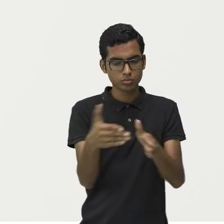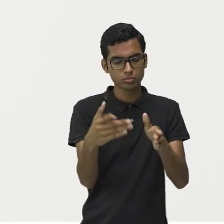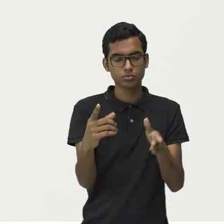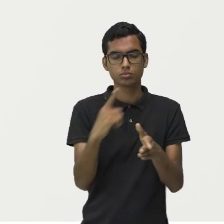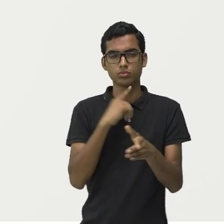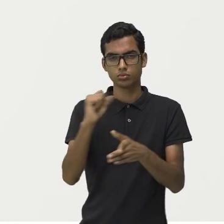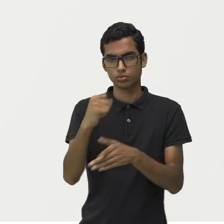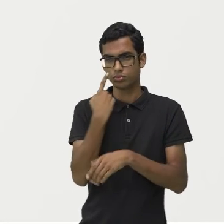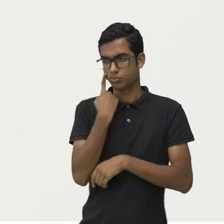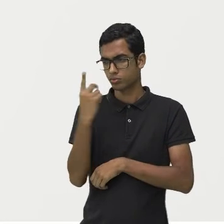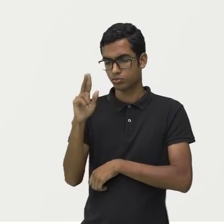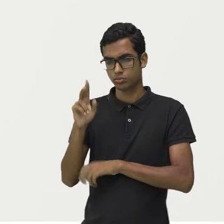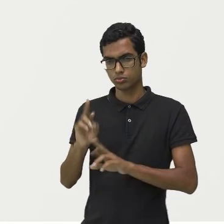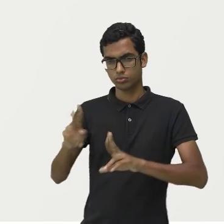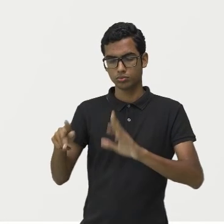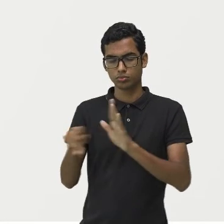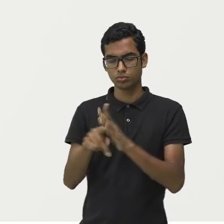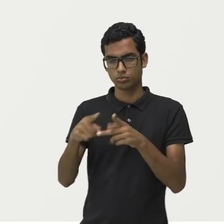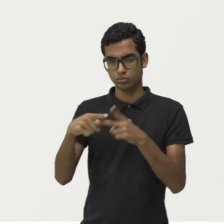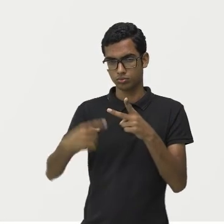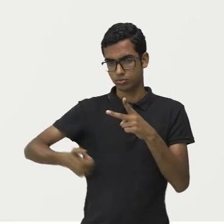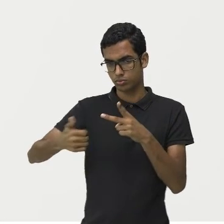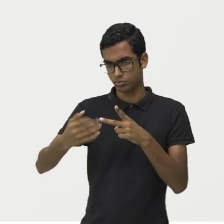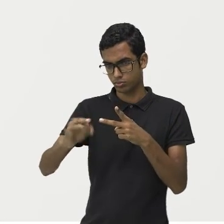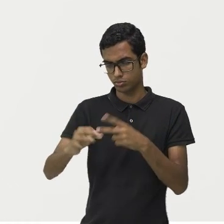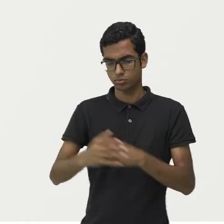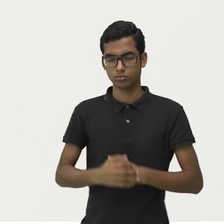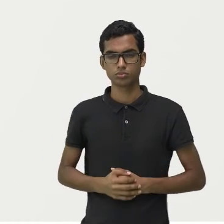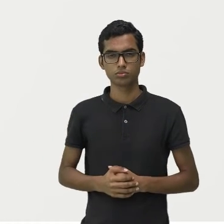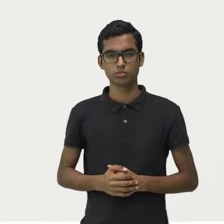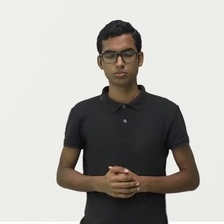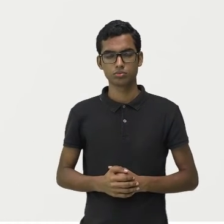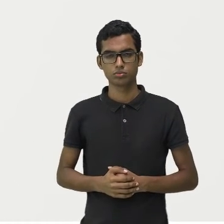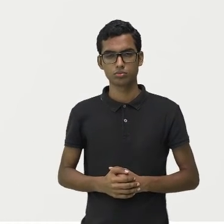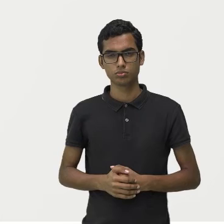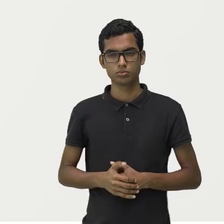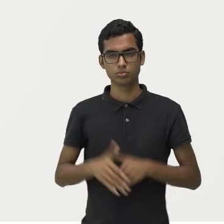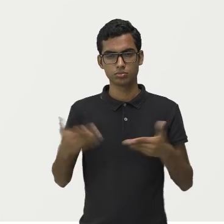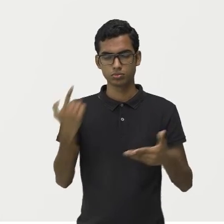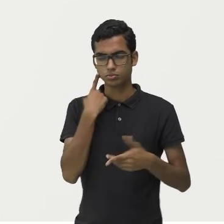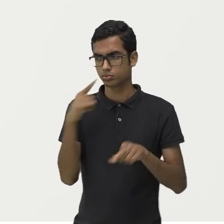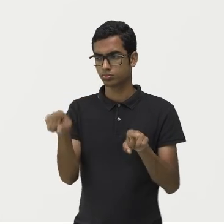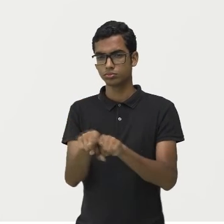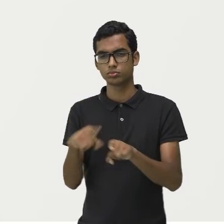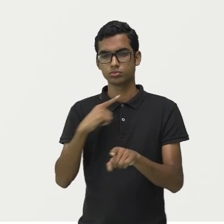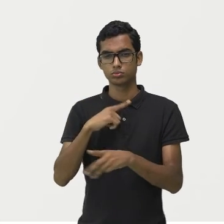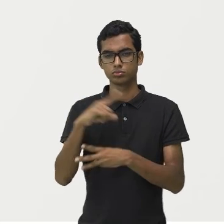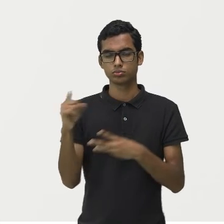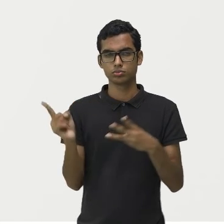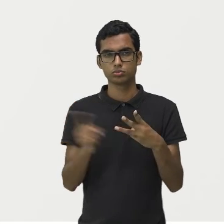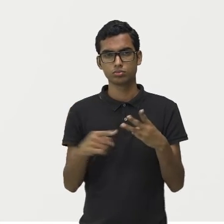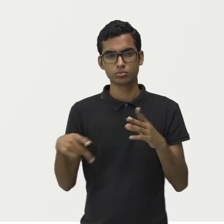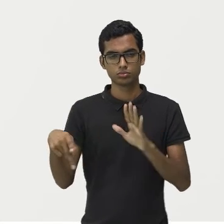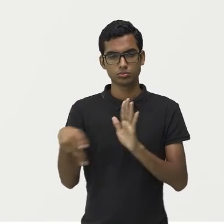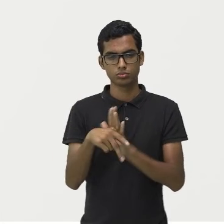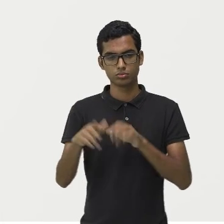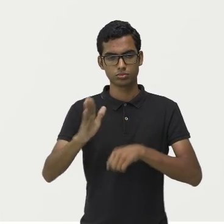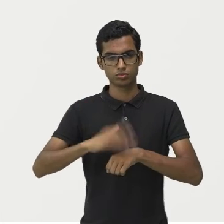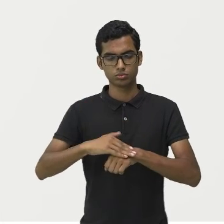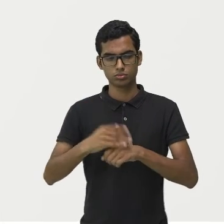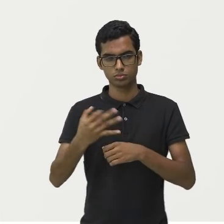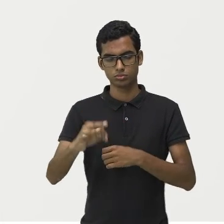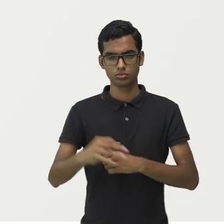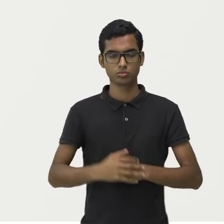mesmo caminho, diferente das duas primeiras, né? Então aí nós temos a terceira propriedade.